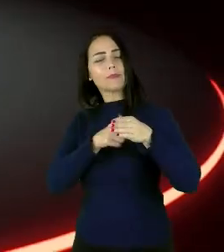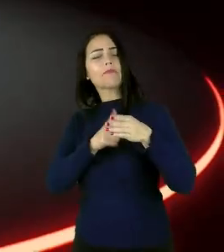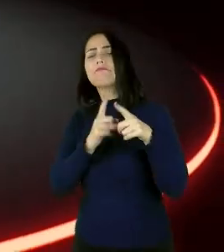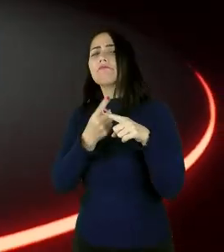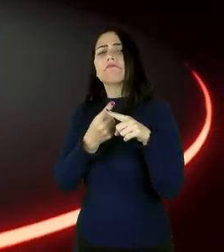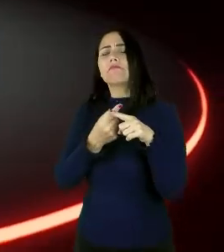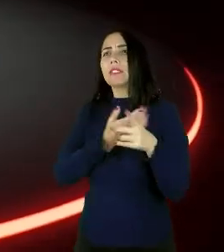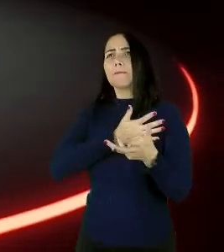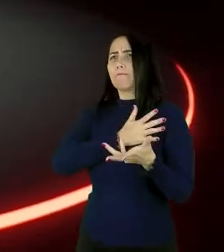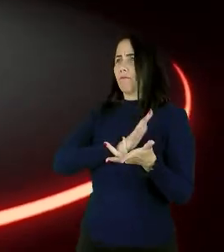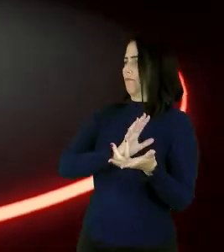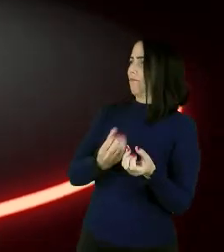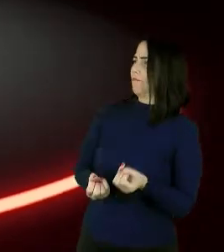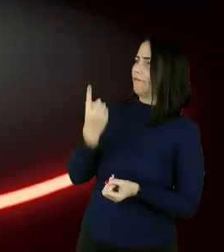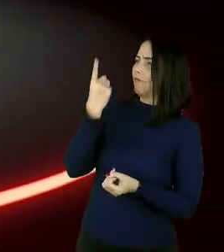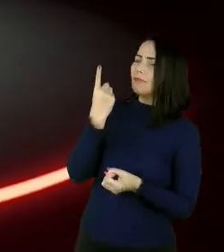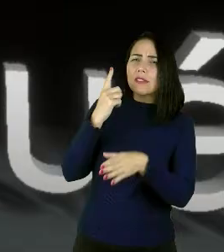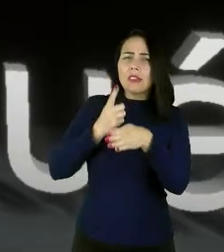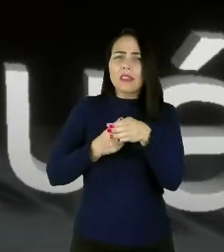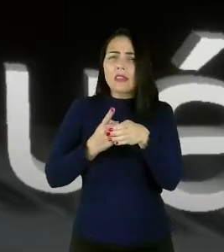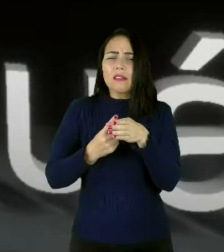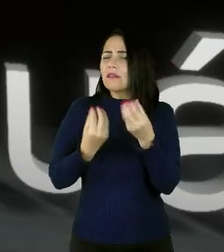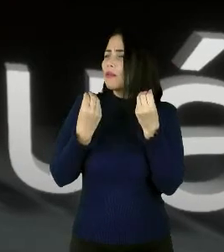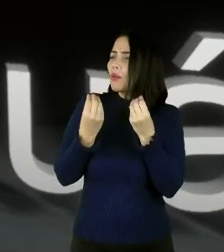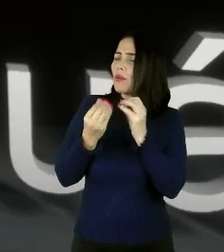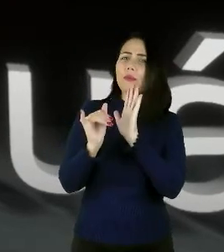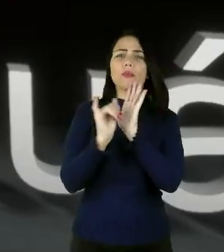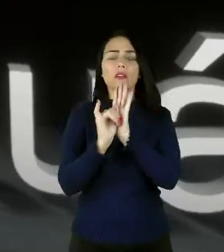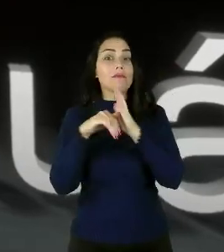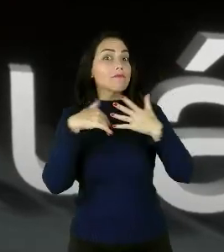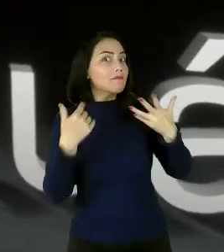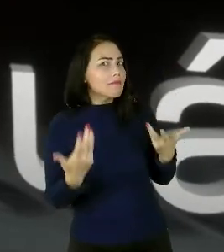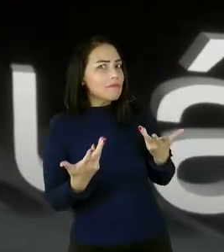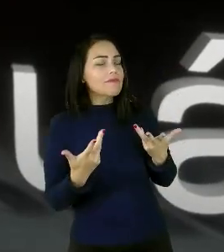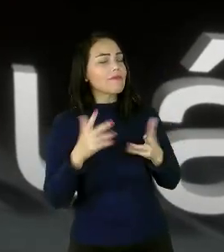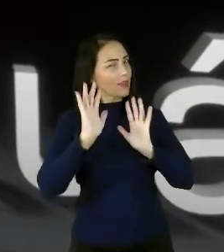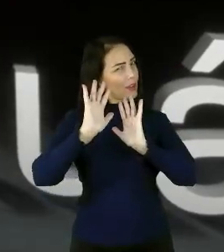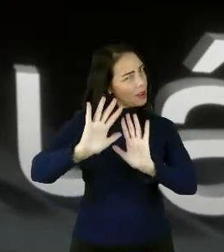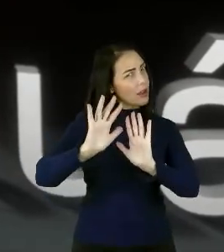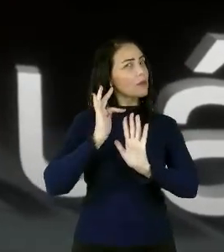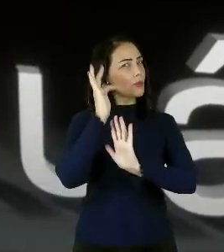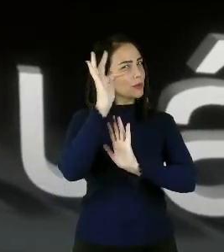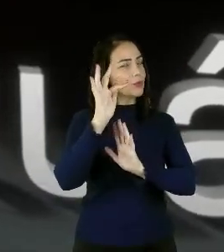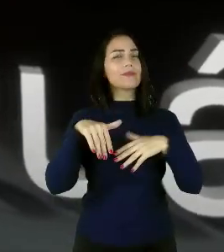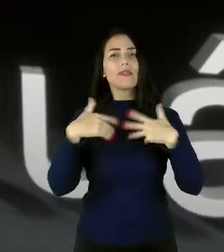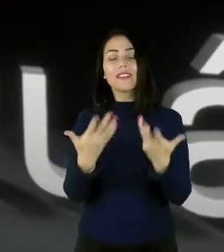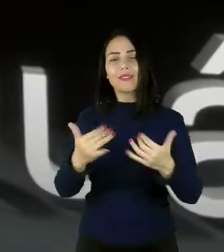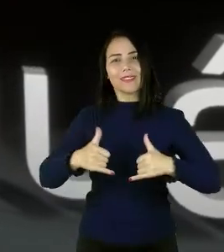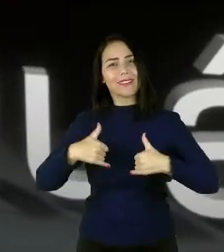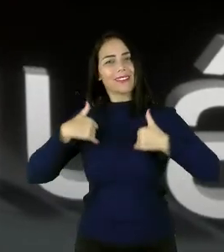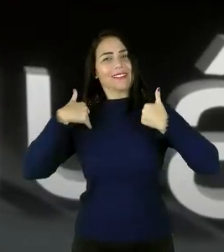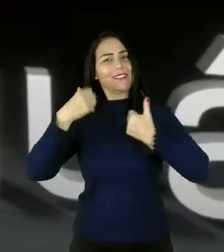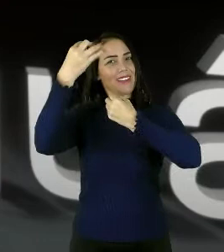porque eu desgosto negócio é este de identidade Nós já vamos chegar lá fora nem aniversário